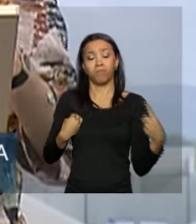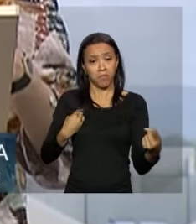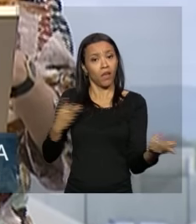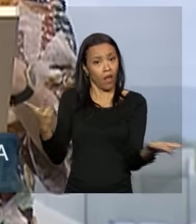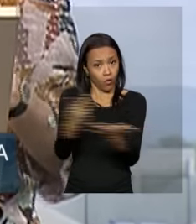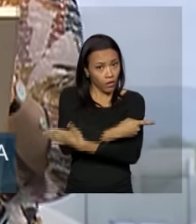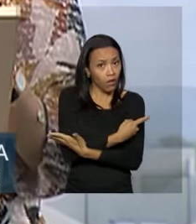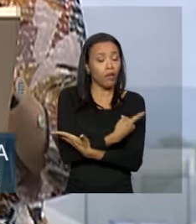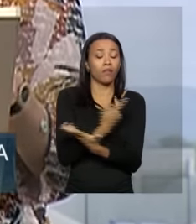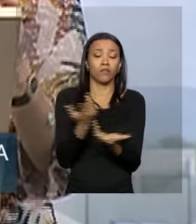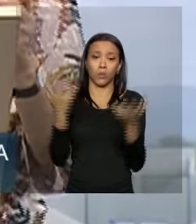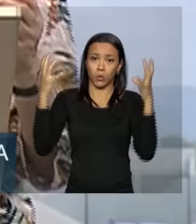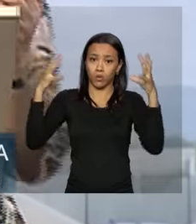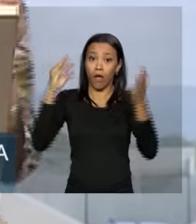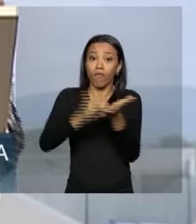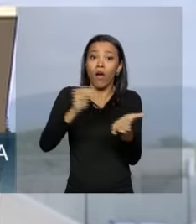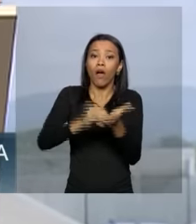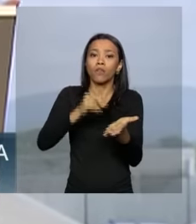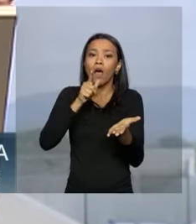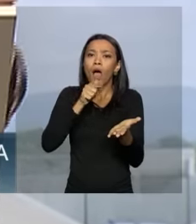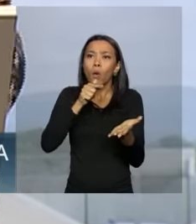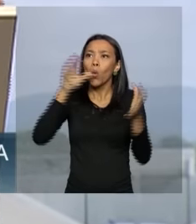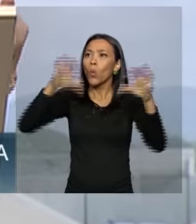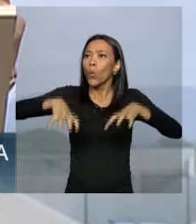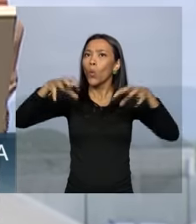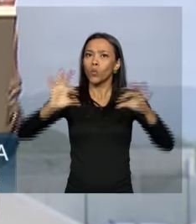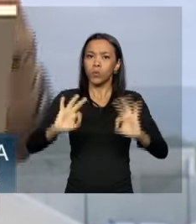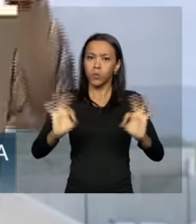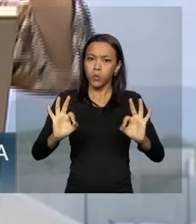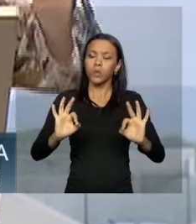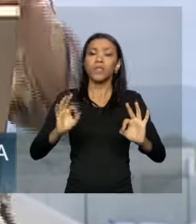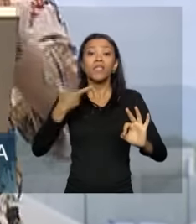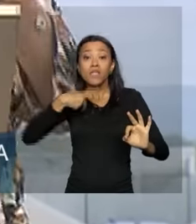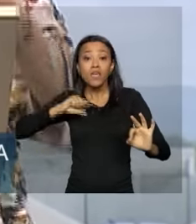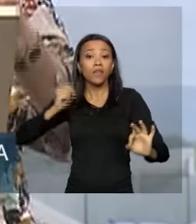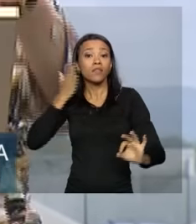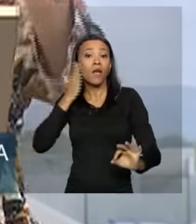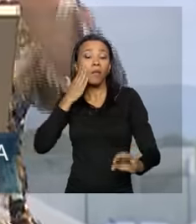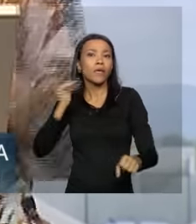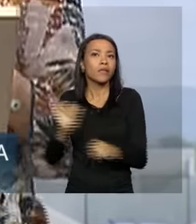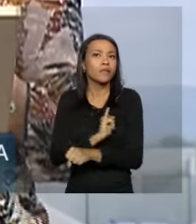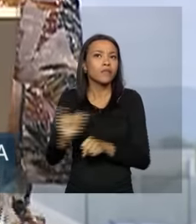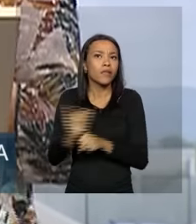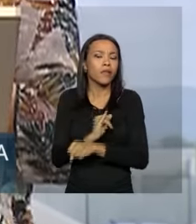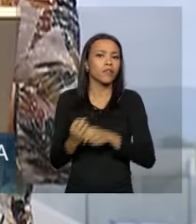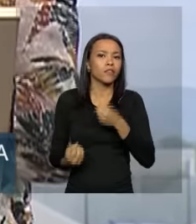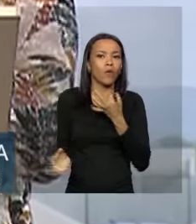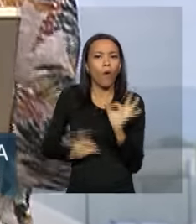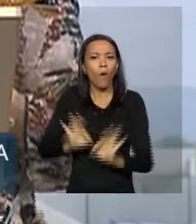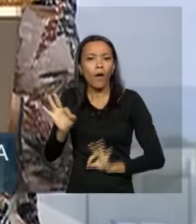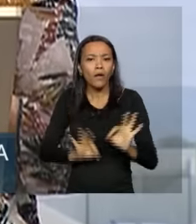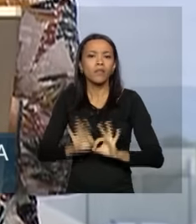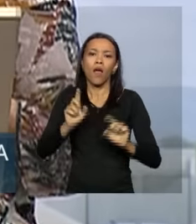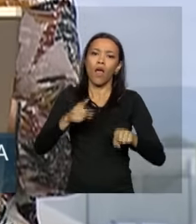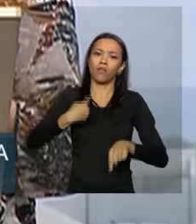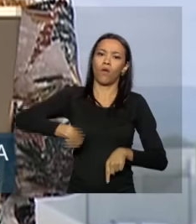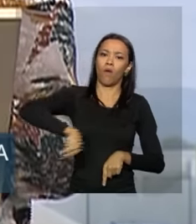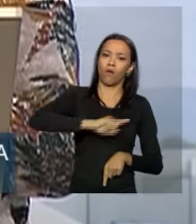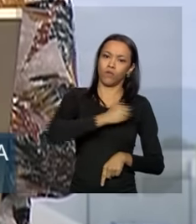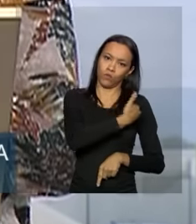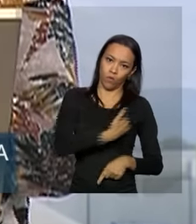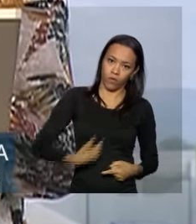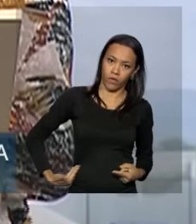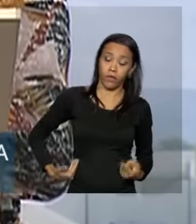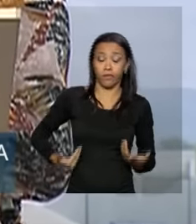ocorrer. E quem tem de tomar medidas para conviver com ela somos nós. Tanto os